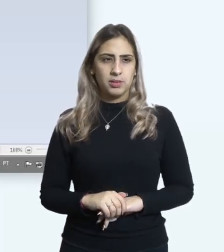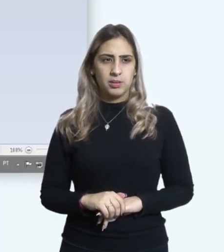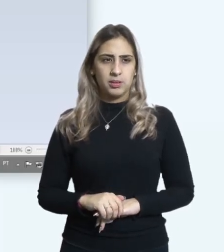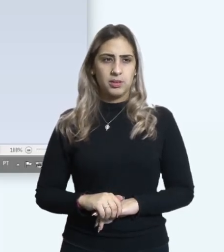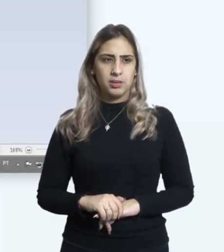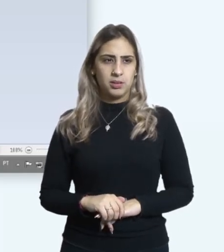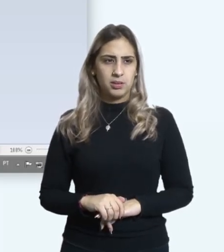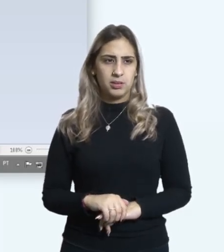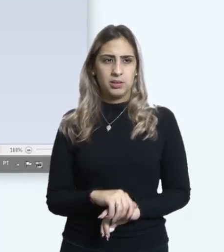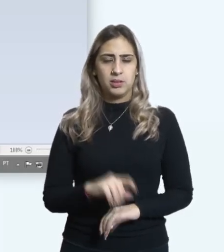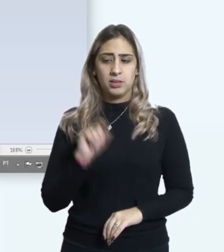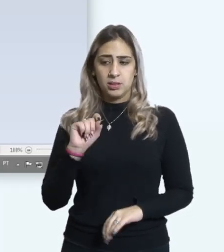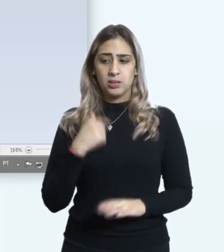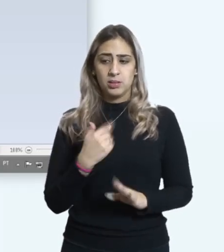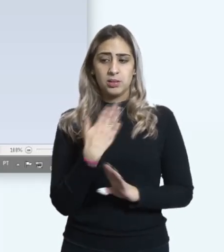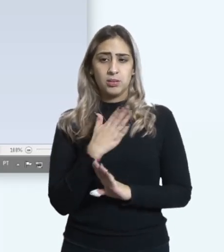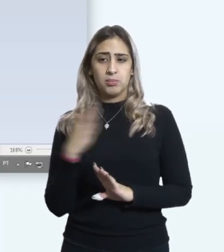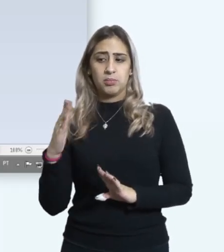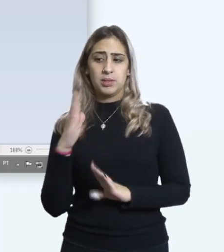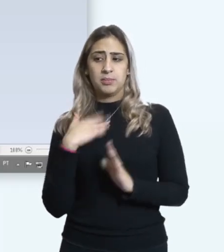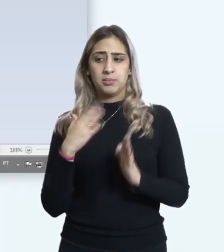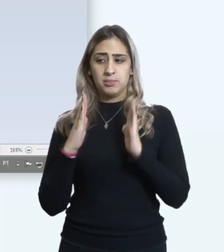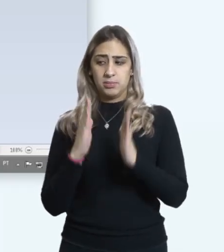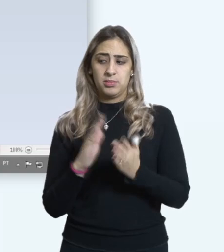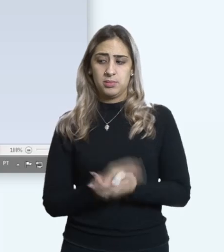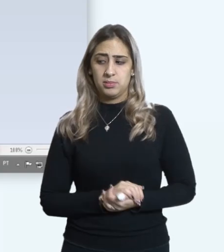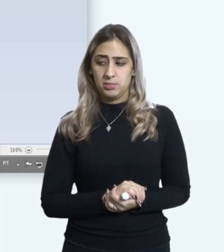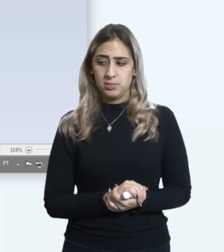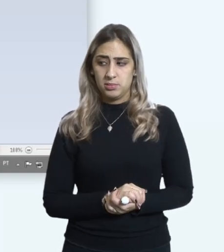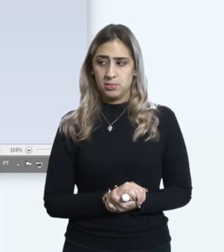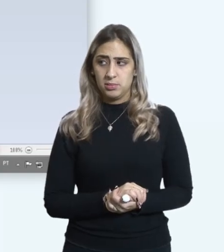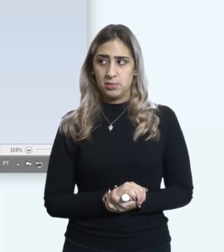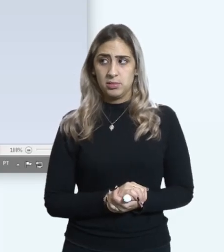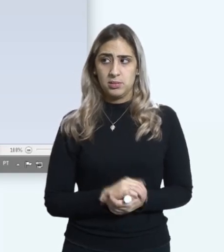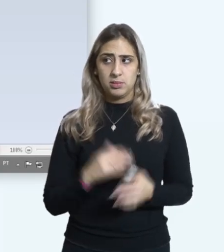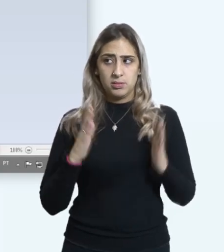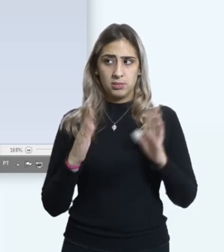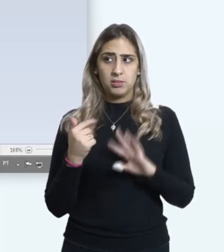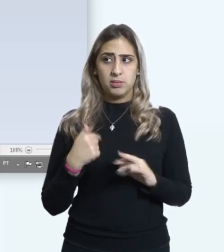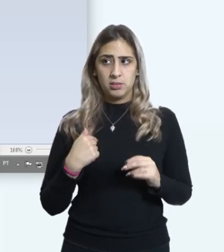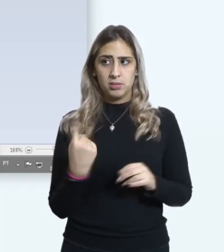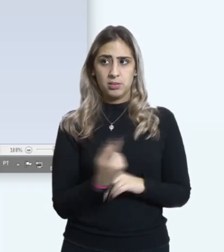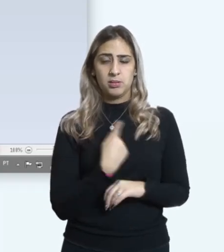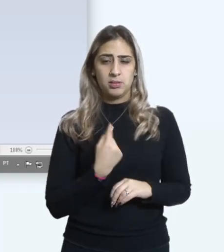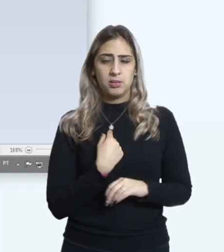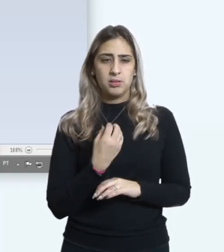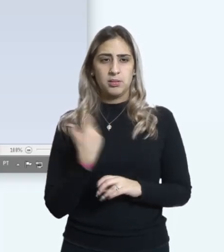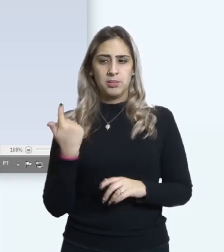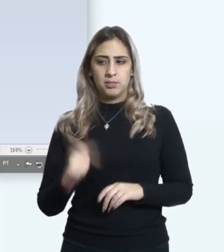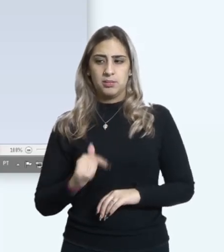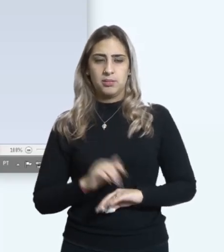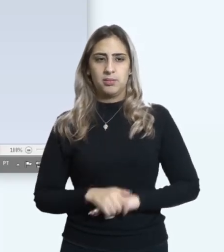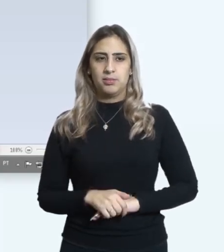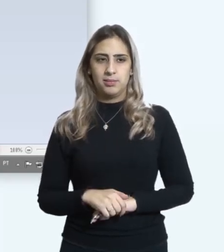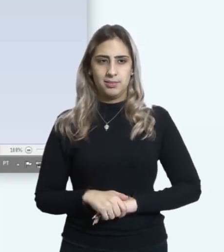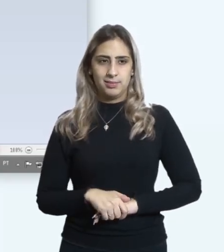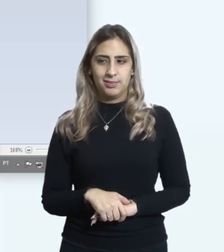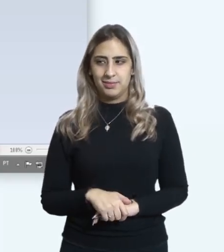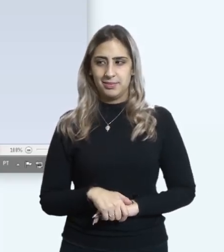pôr um pouquinho mais para frente, bem em cima aqui. Aqui a gente vai no mais